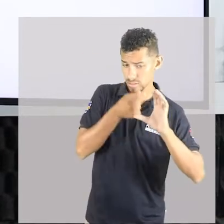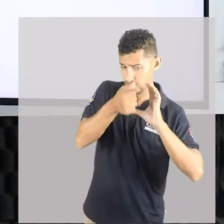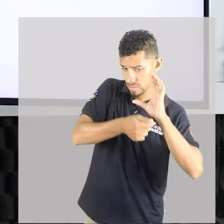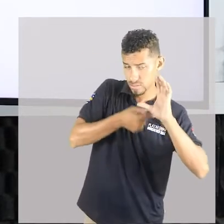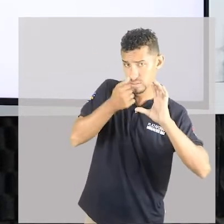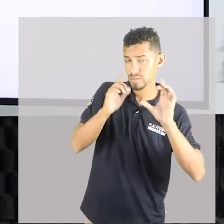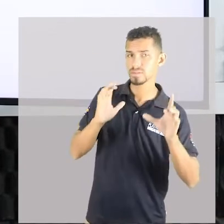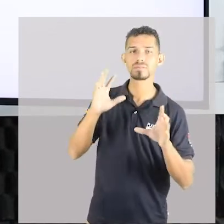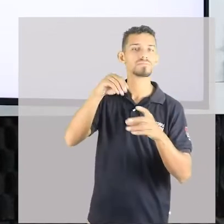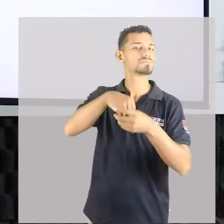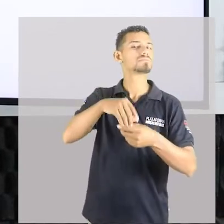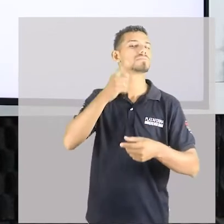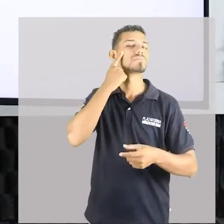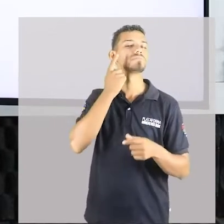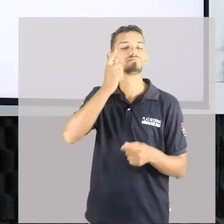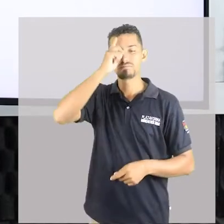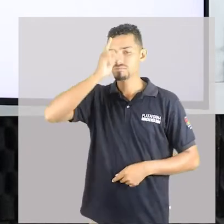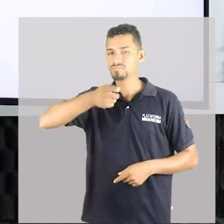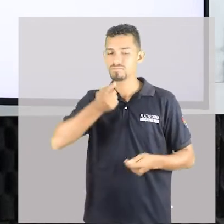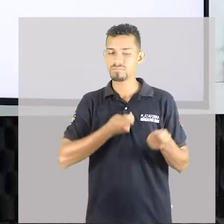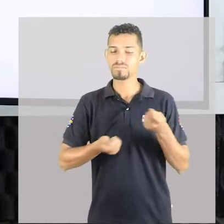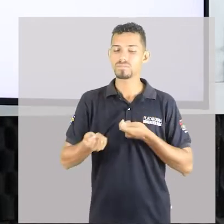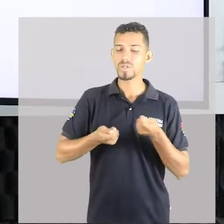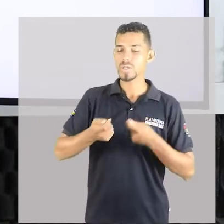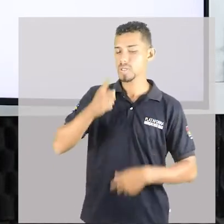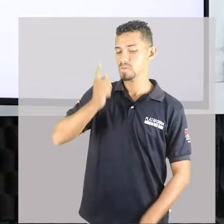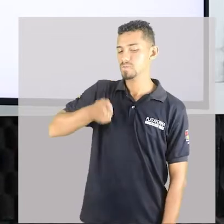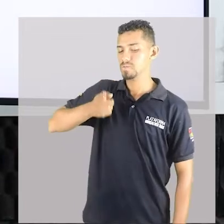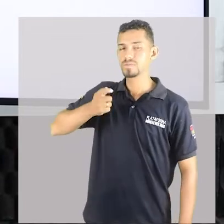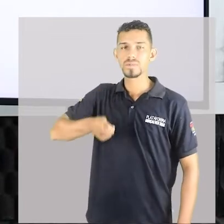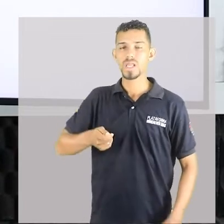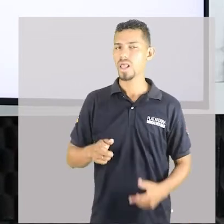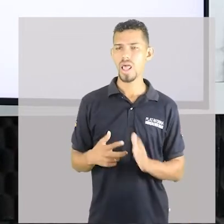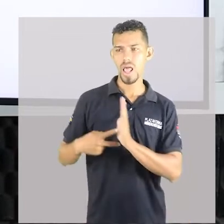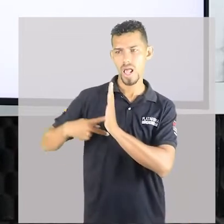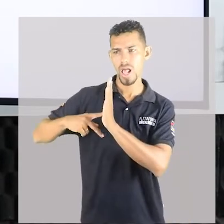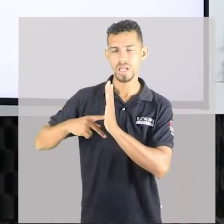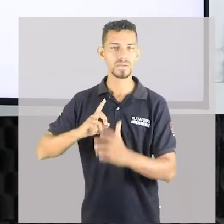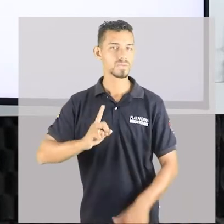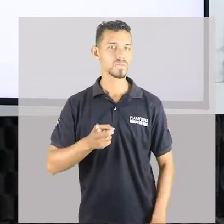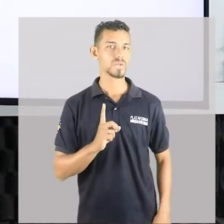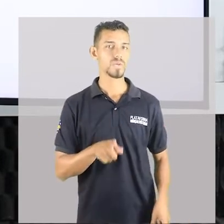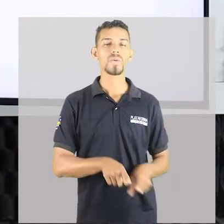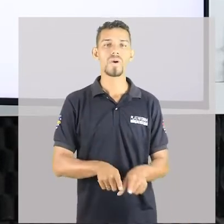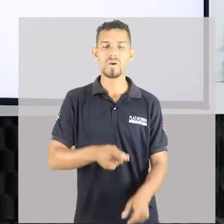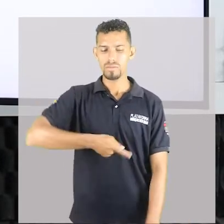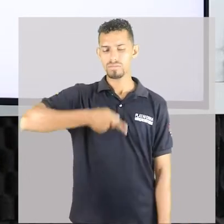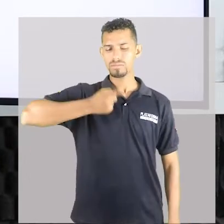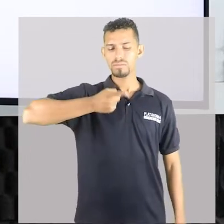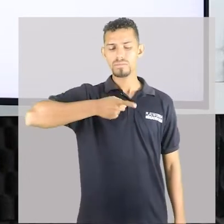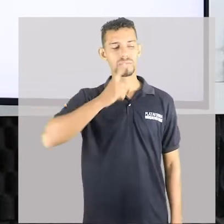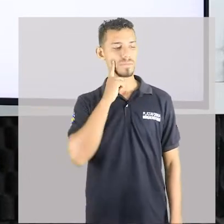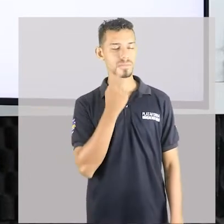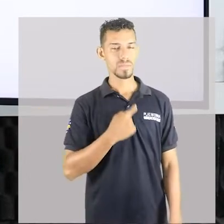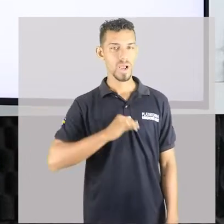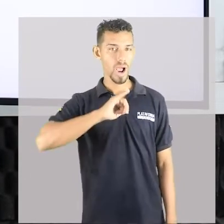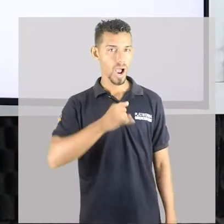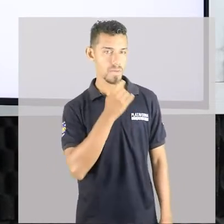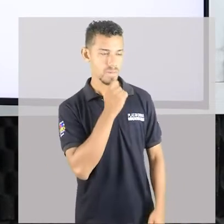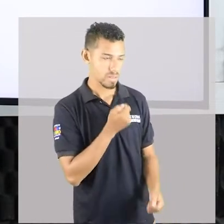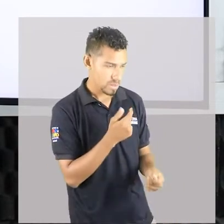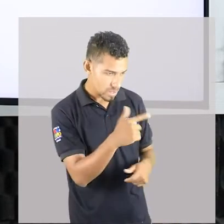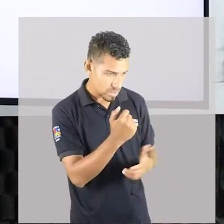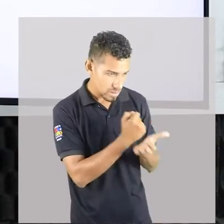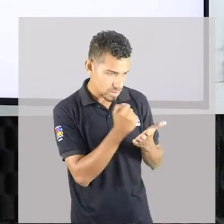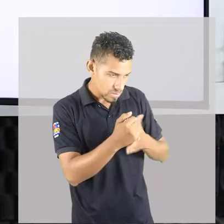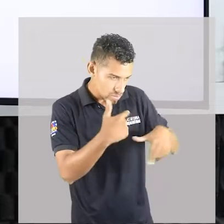dentro de um processo de quê? De dominação. E não simplesmente viraram sócios, não. É no processo de dominação, de eu aproveitar a mão de obra,